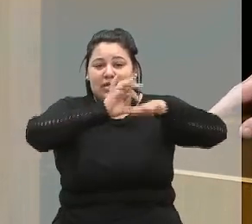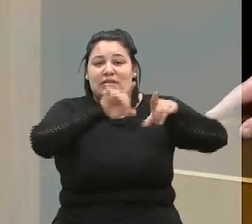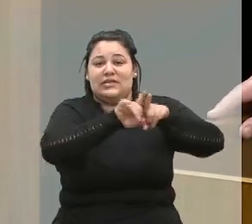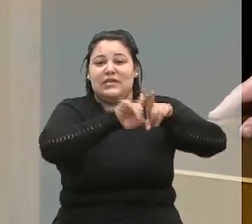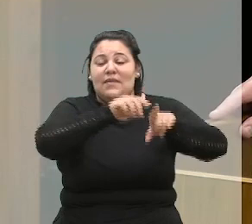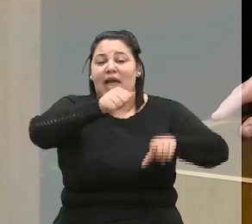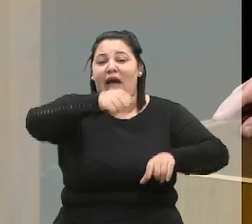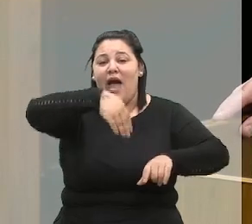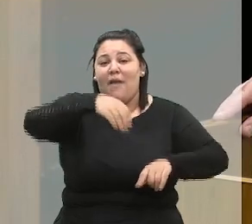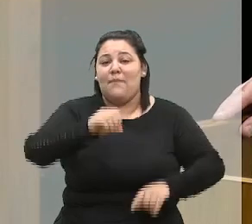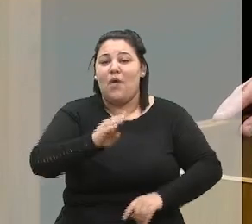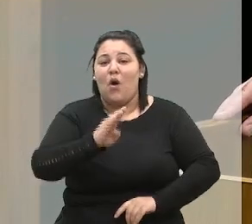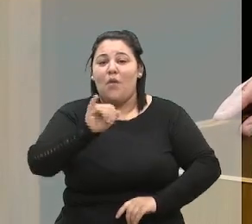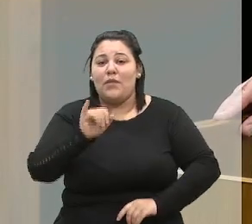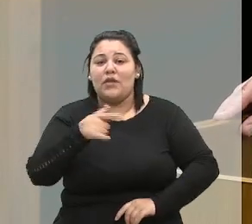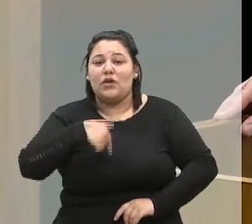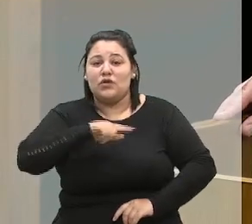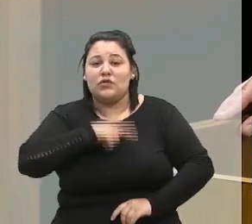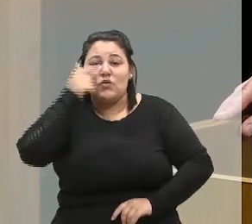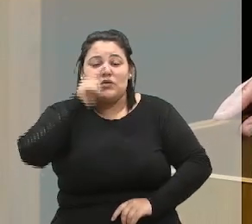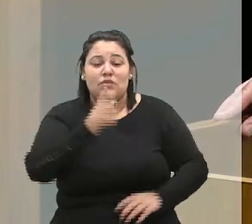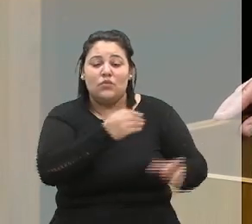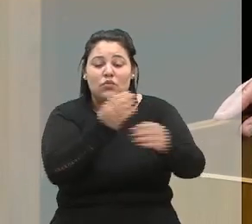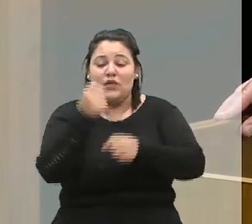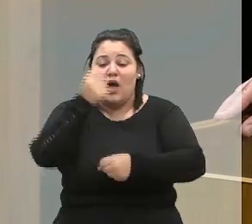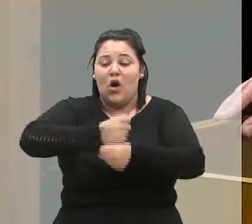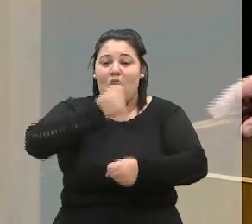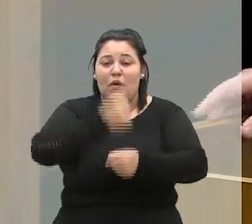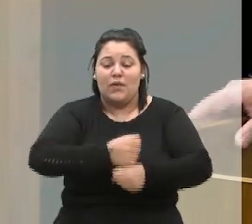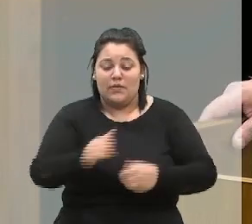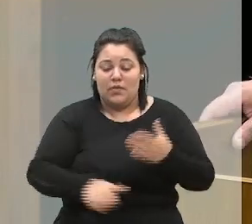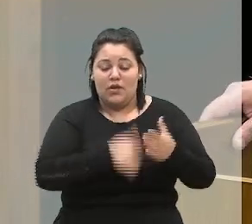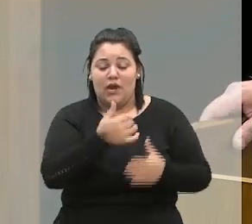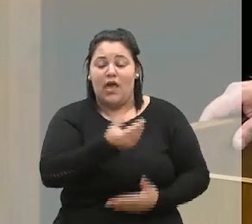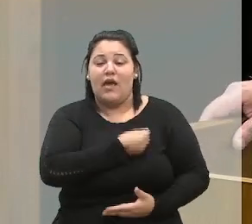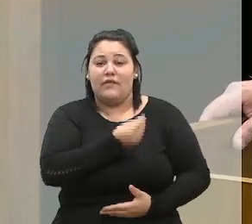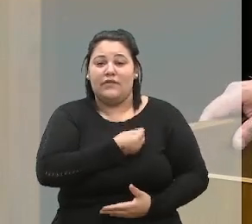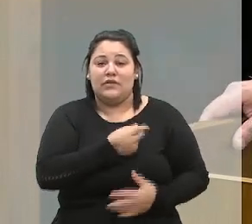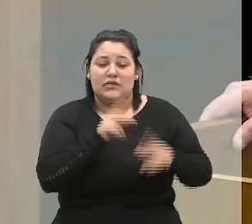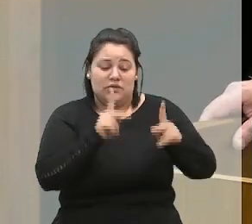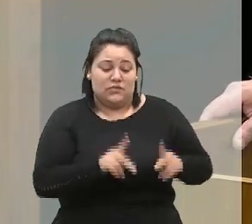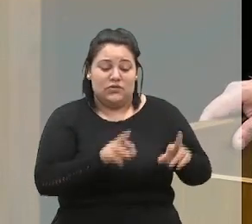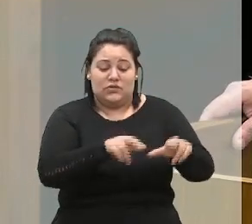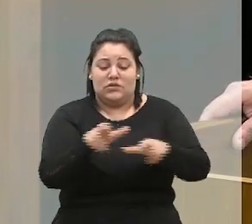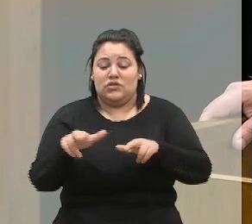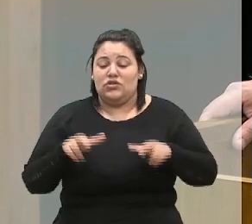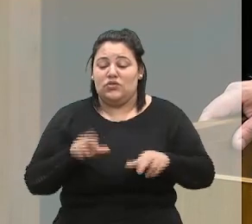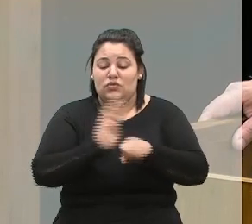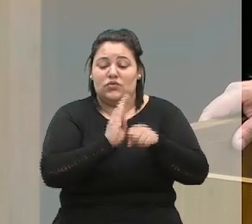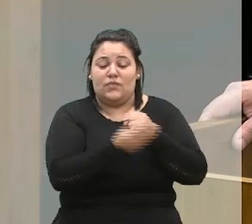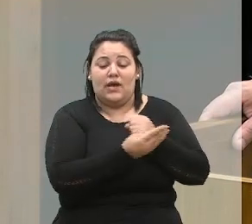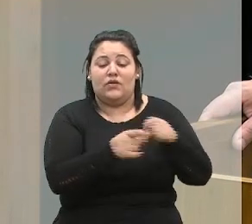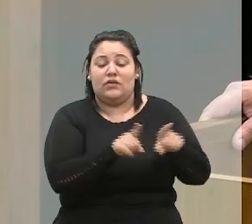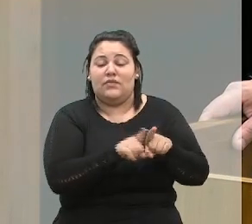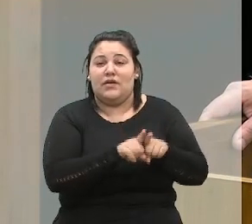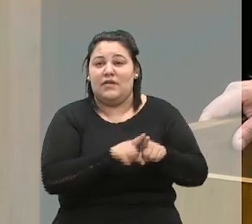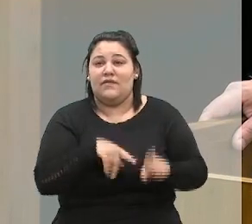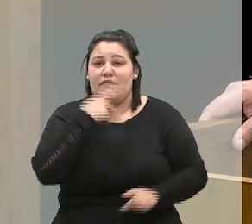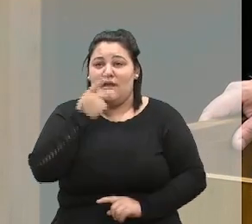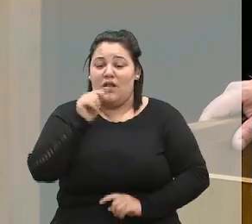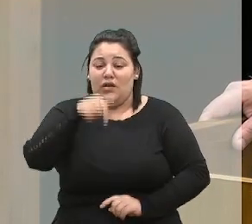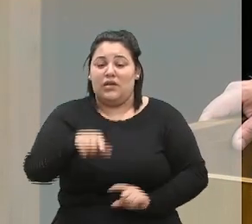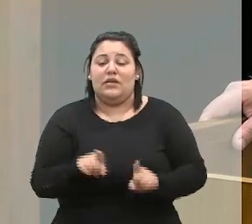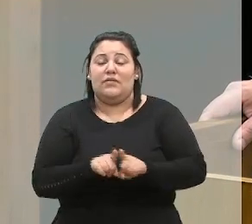conquistamos muitas obras que melhoraram a vida das pessoas do bairro e da região. Cito aqui, feito